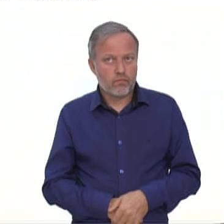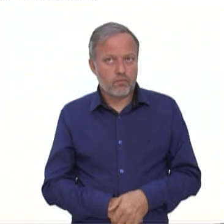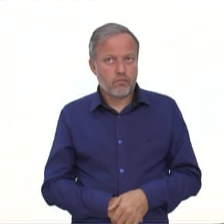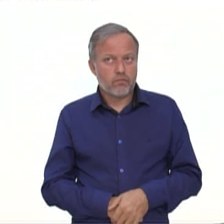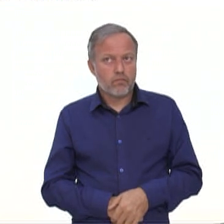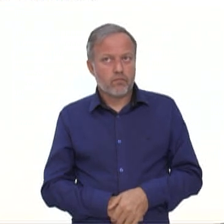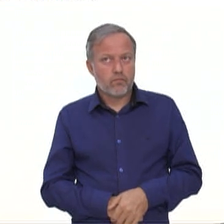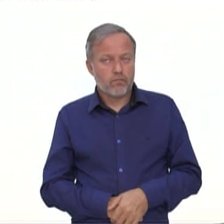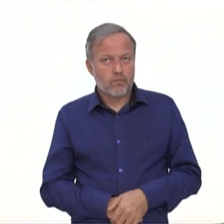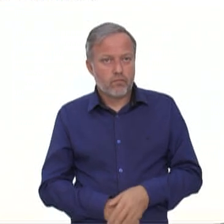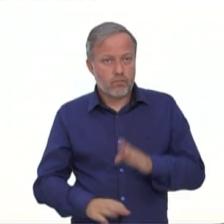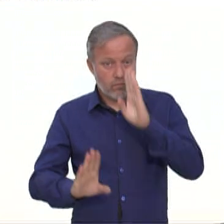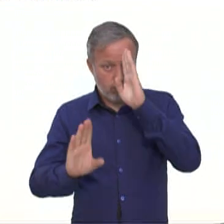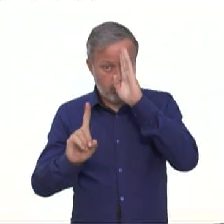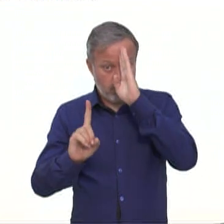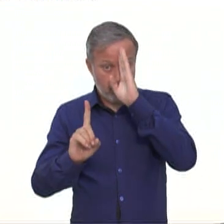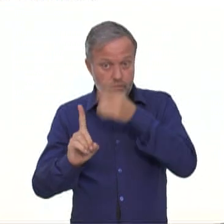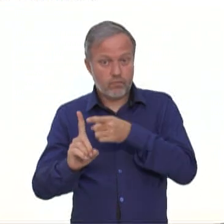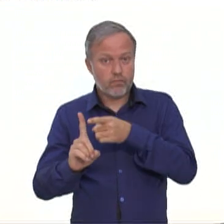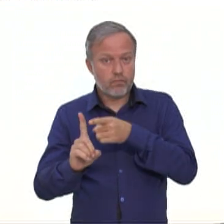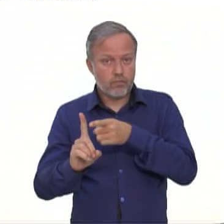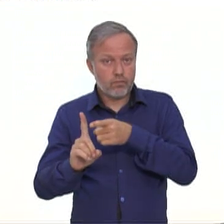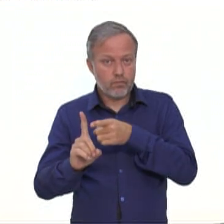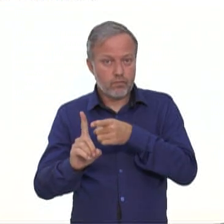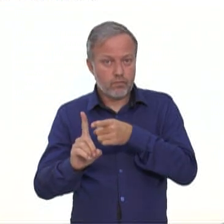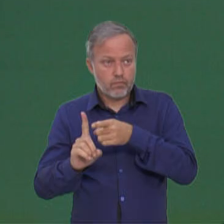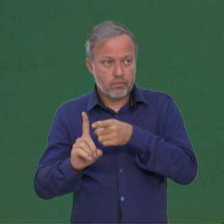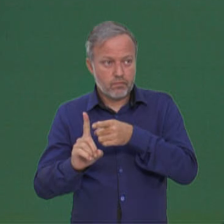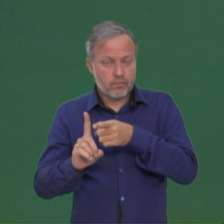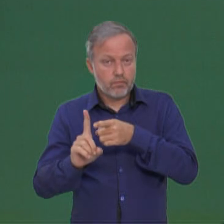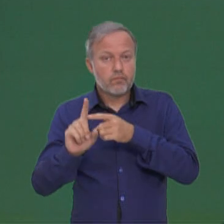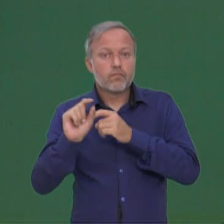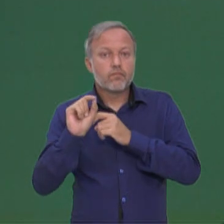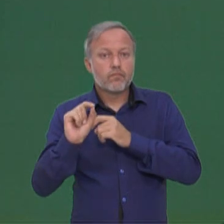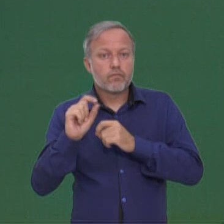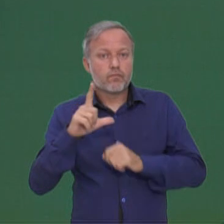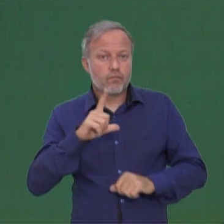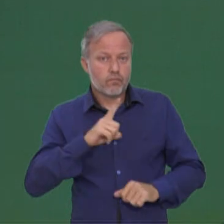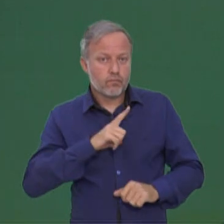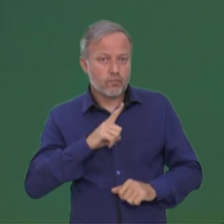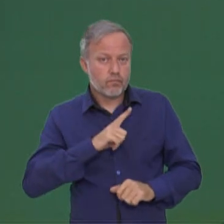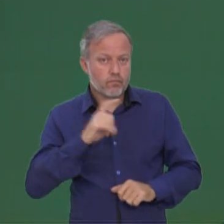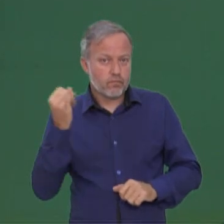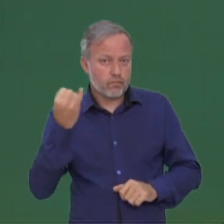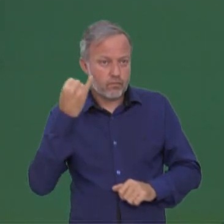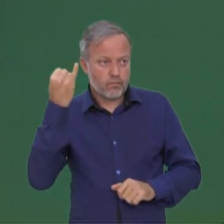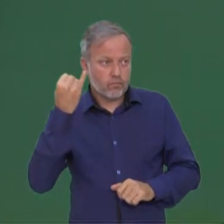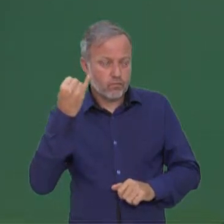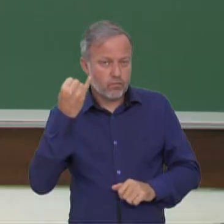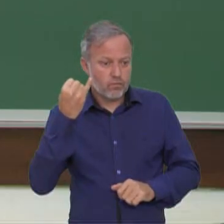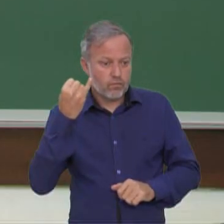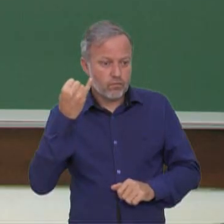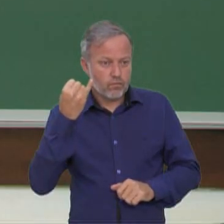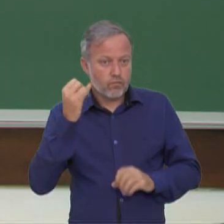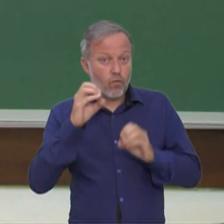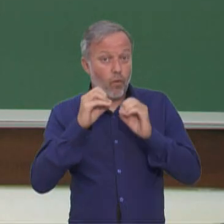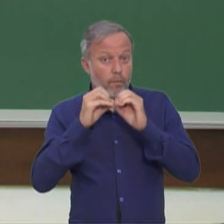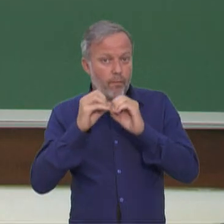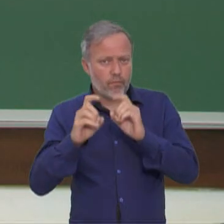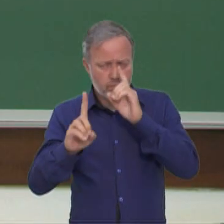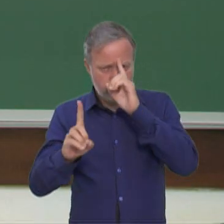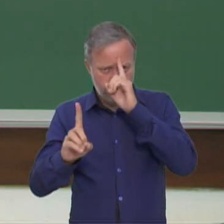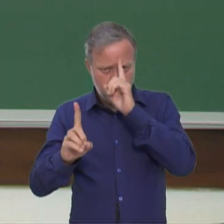direta. Qual é a objetiva direta? É aquela que exerce a função de objeto direto,